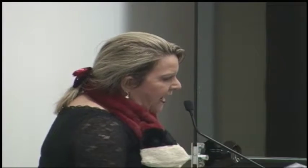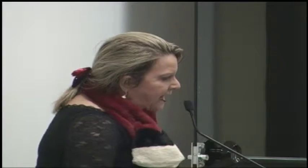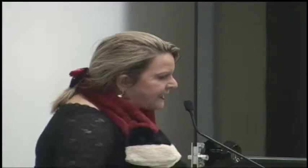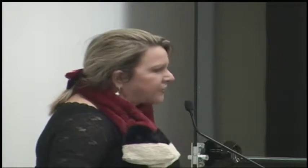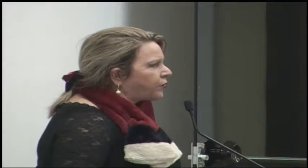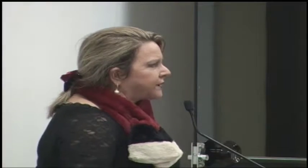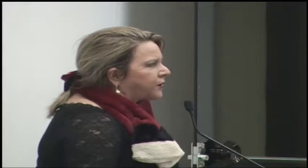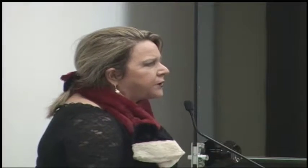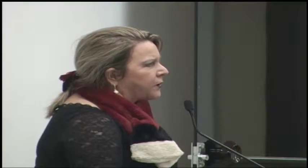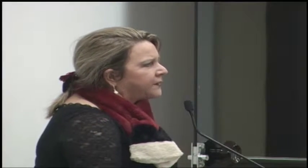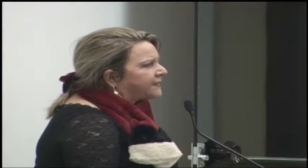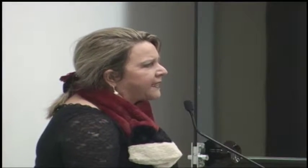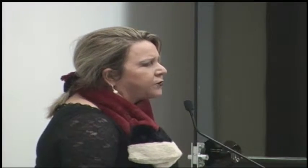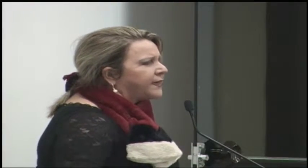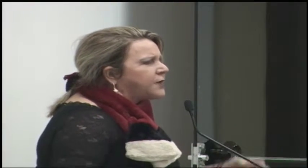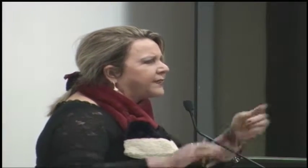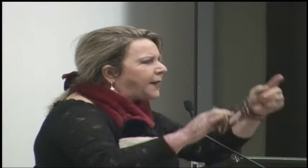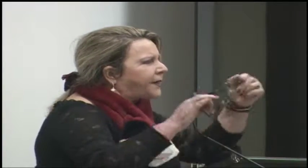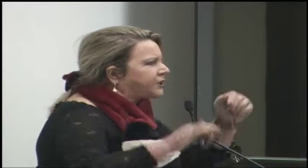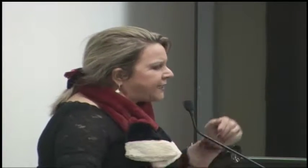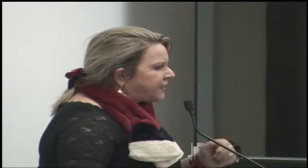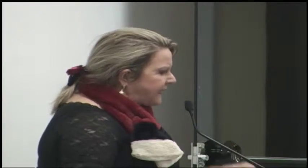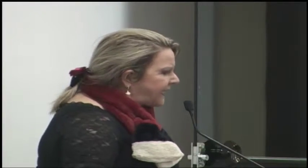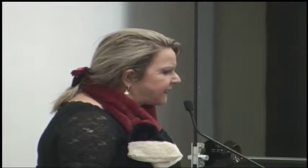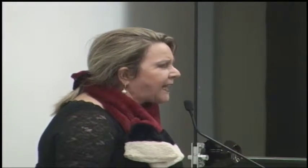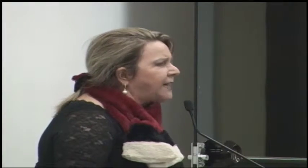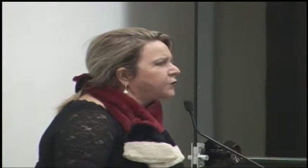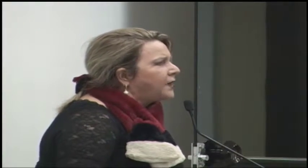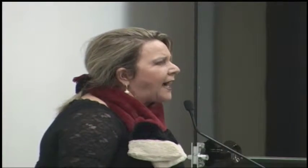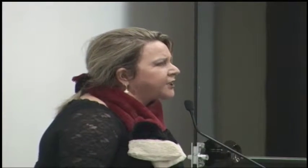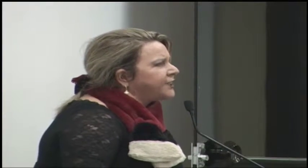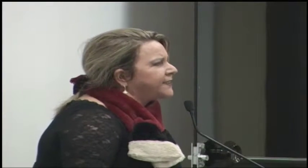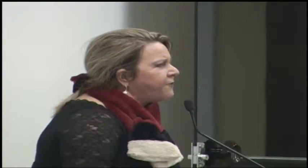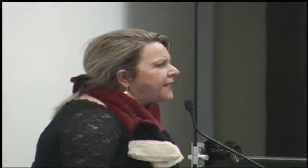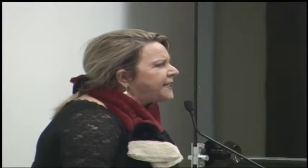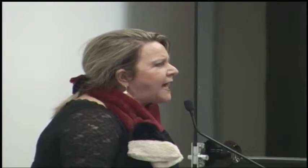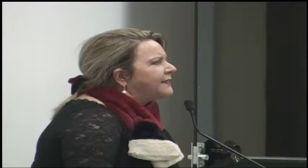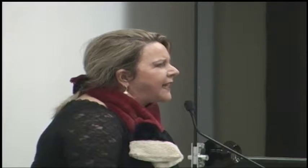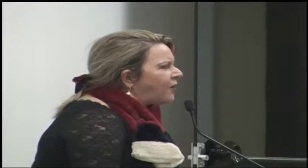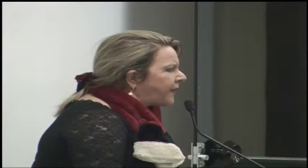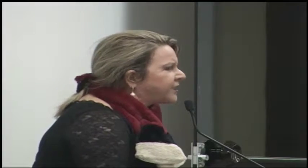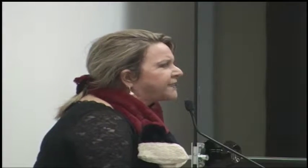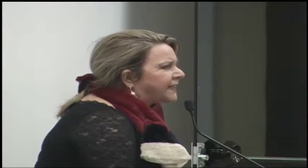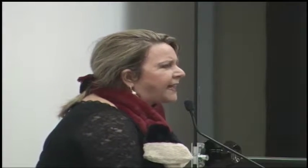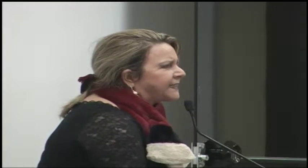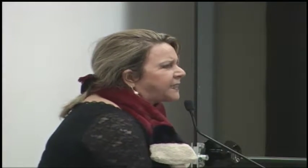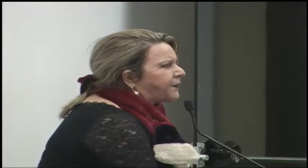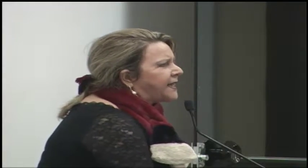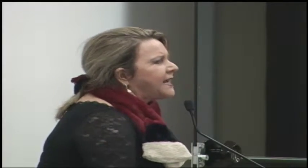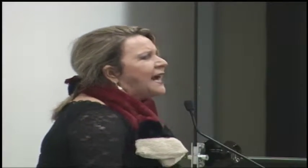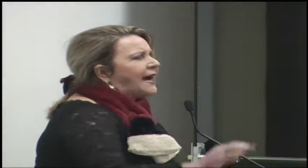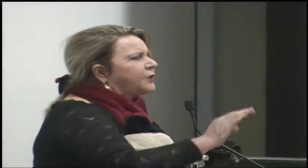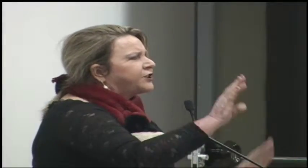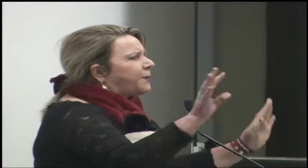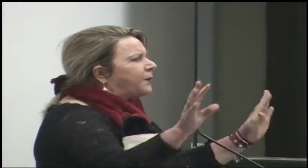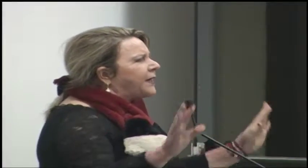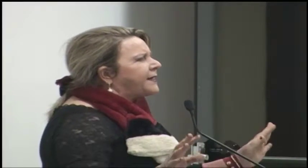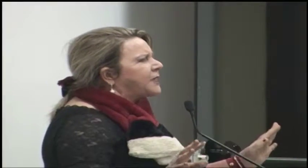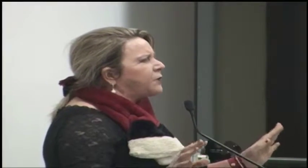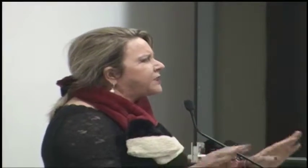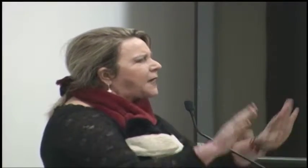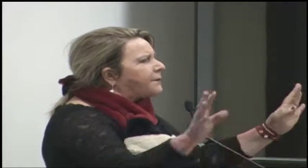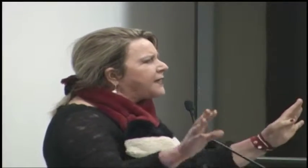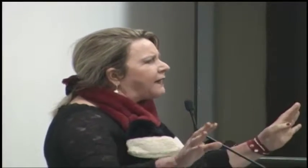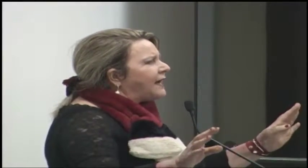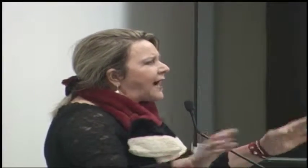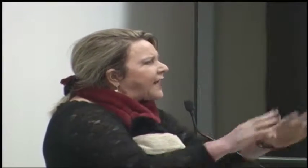aqui, fala e as coisas não estão acontecendo. Nem o que é pra gente, nesse caso, a gente deveria realmente assinar essa CPI, aí não tinha problema